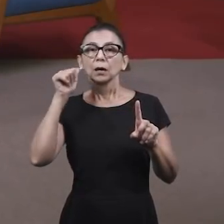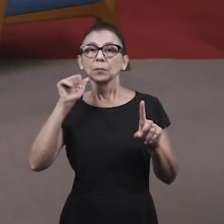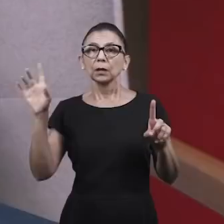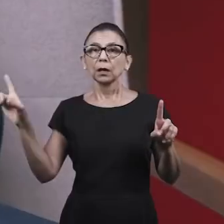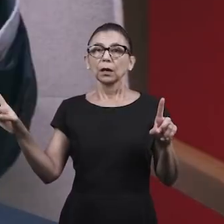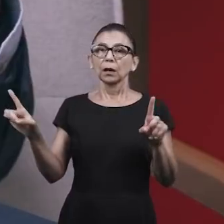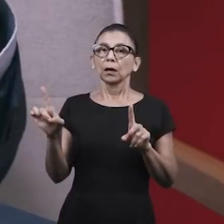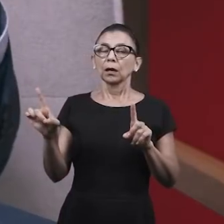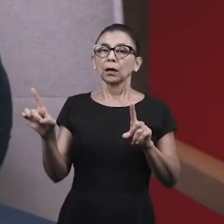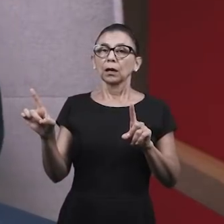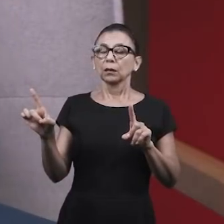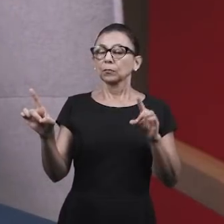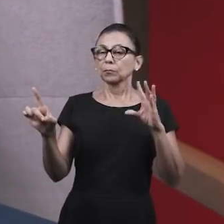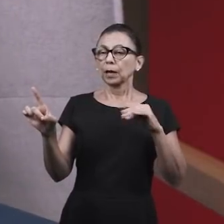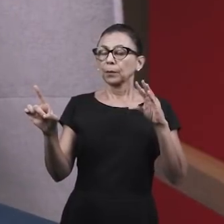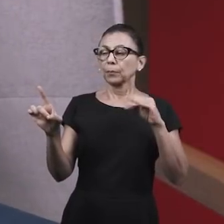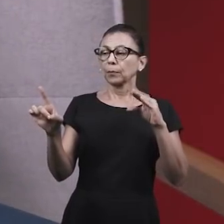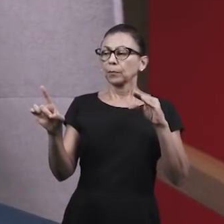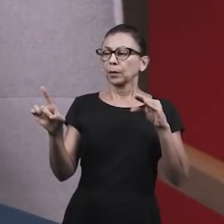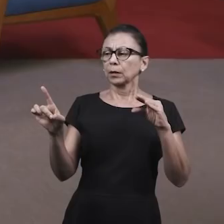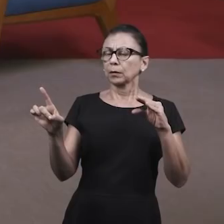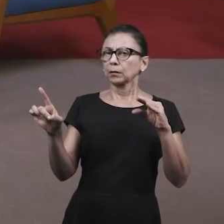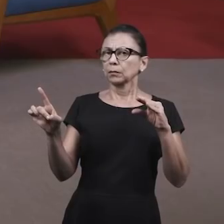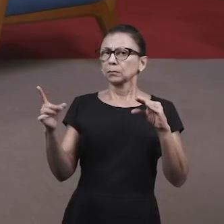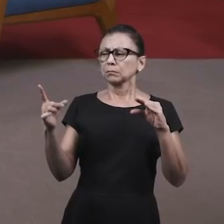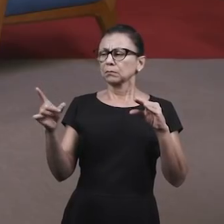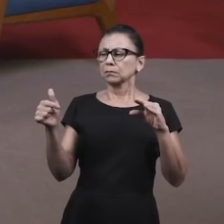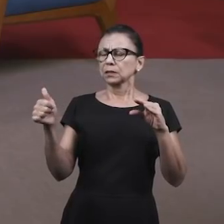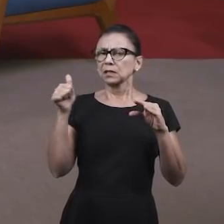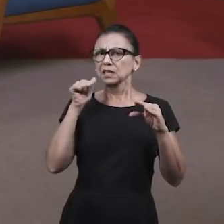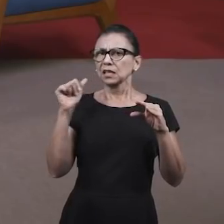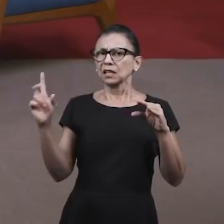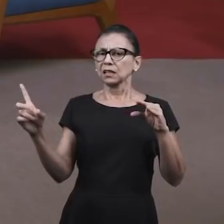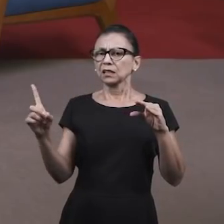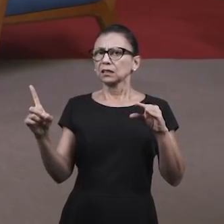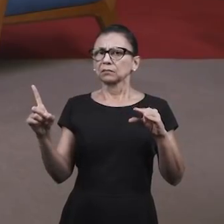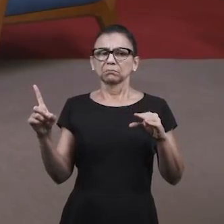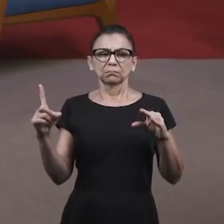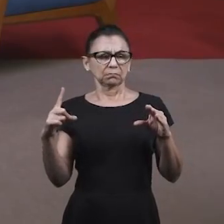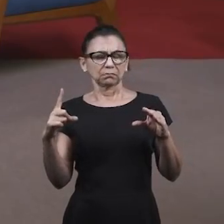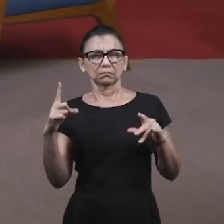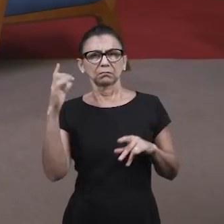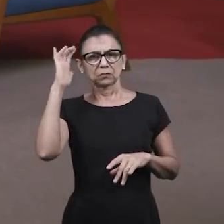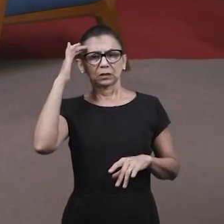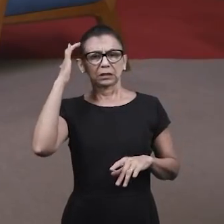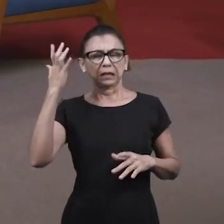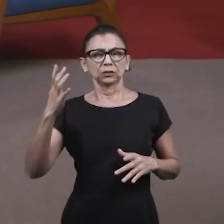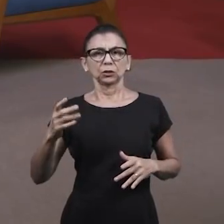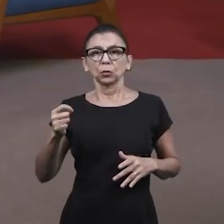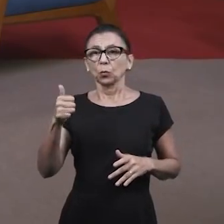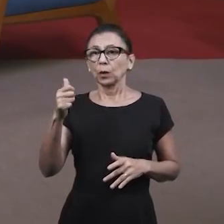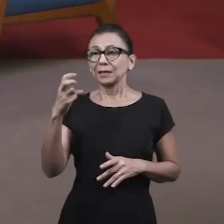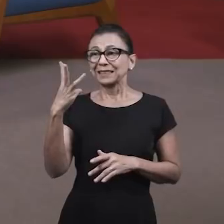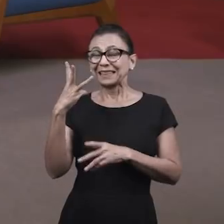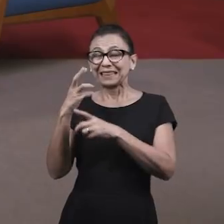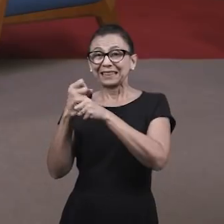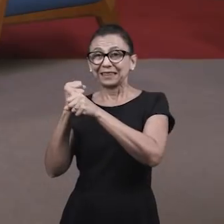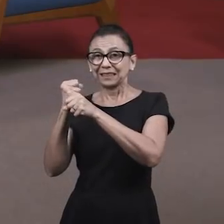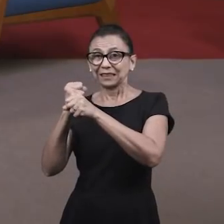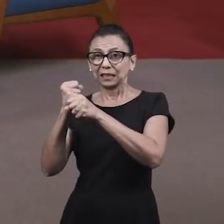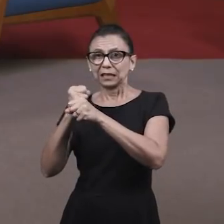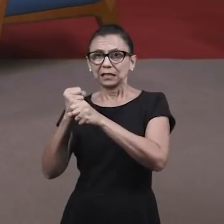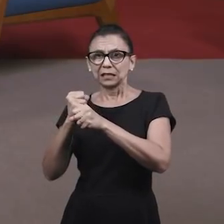que o corpo morto de Jesus não estava mais no sepulcro. Ela estava chorando a morte dele. Estava chorando. Não, a morte,